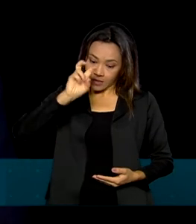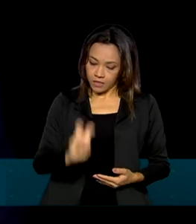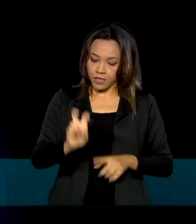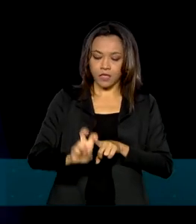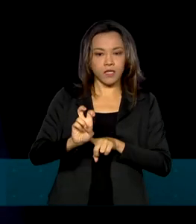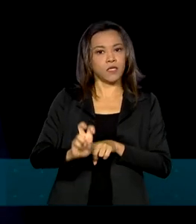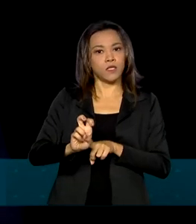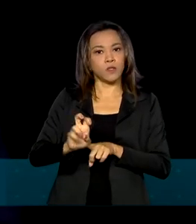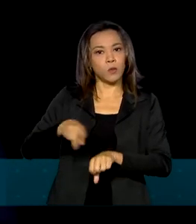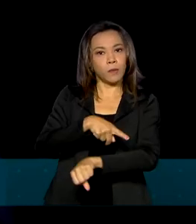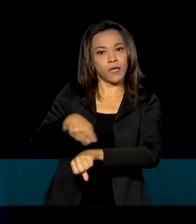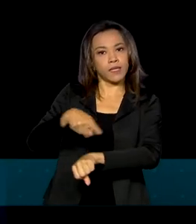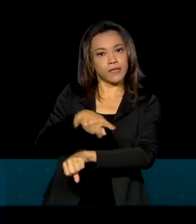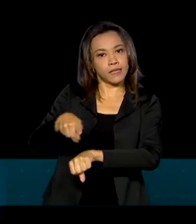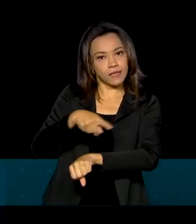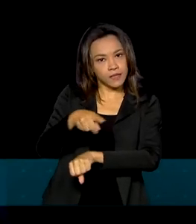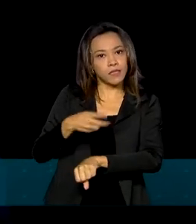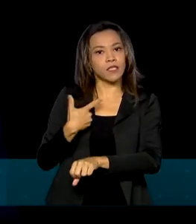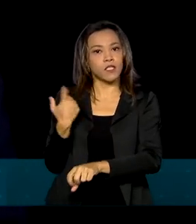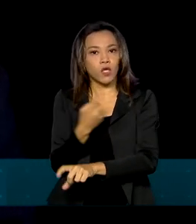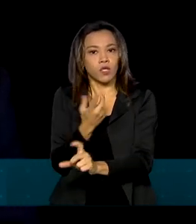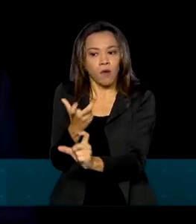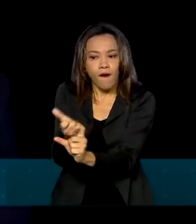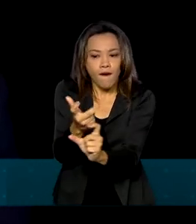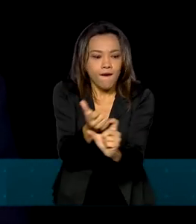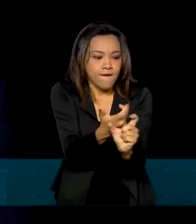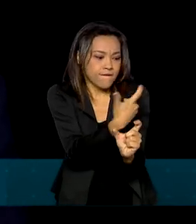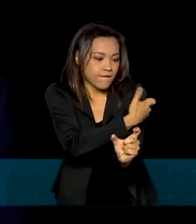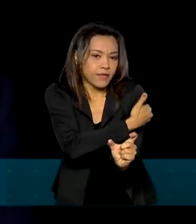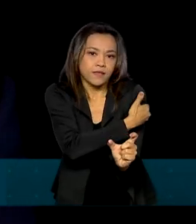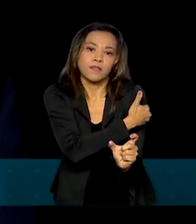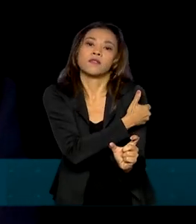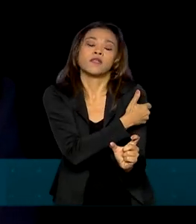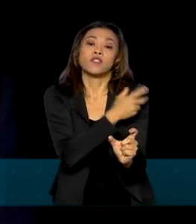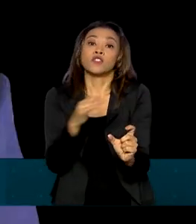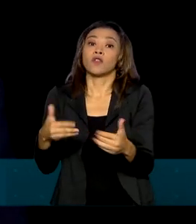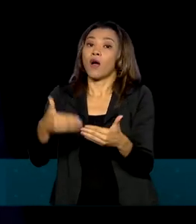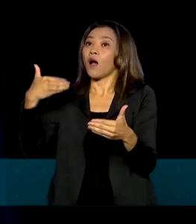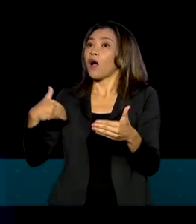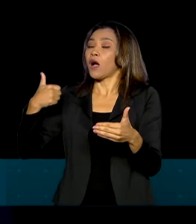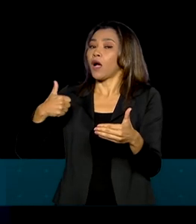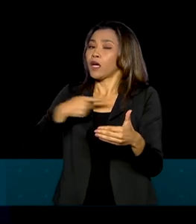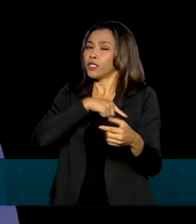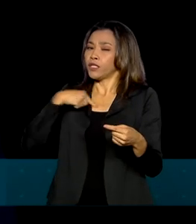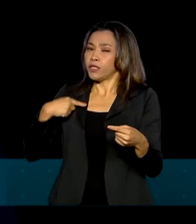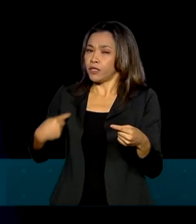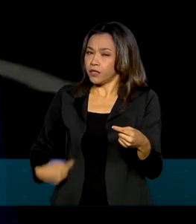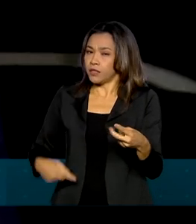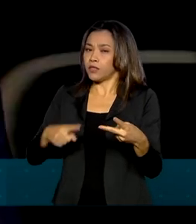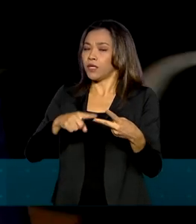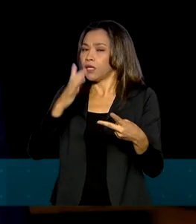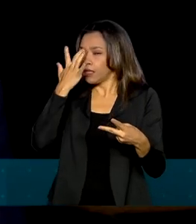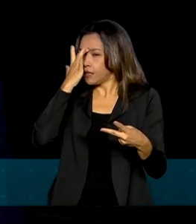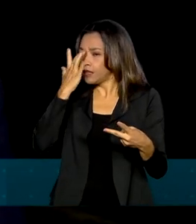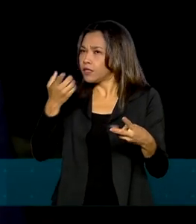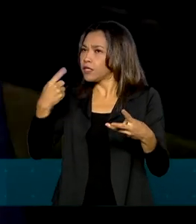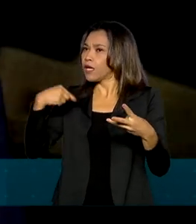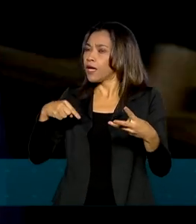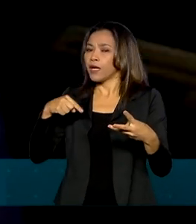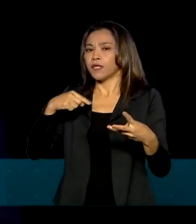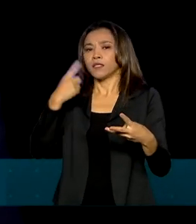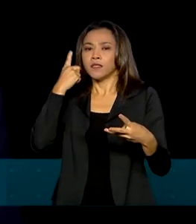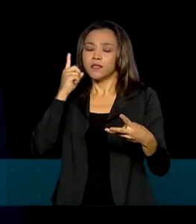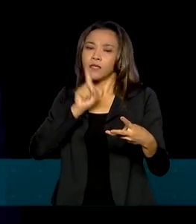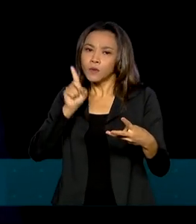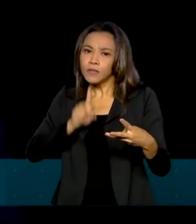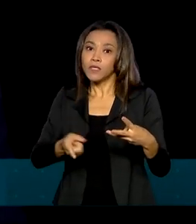vacinando. Terminaremos o ano em quarto, não é só atrás da China, da Índia e dos Estados Unidos. Mostra que o Brasil